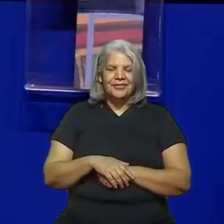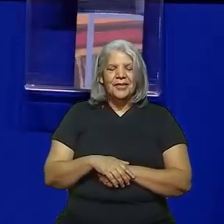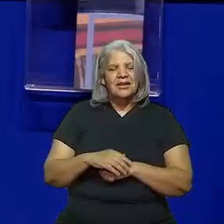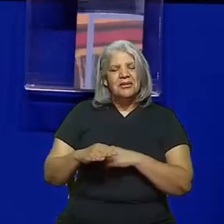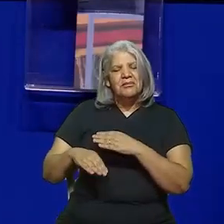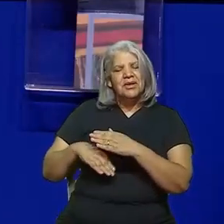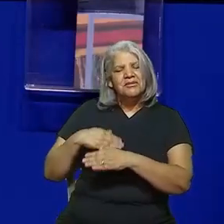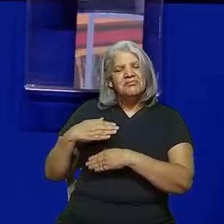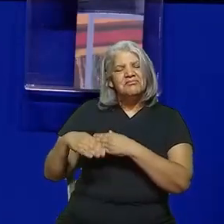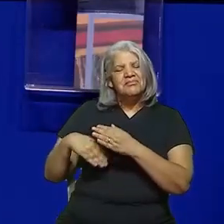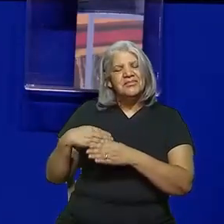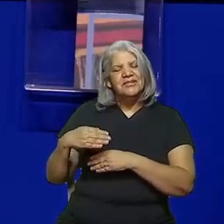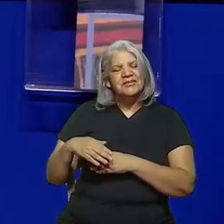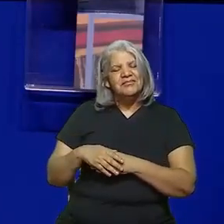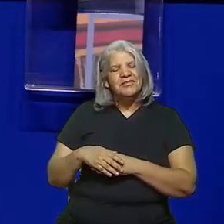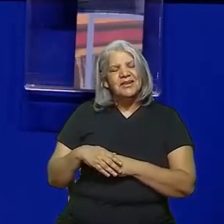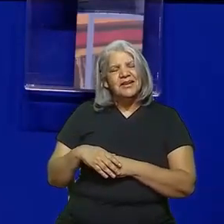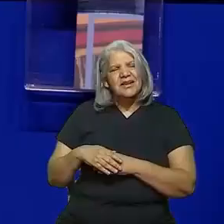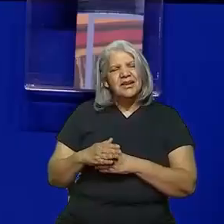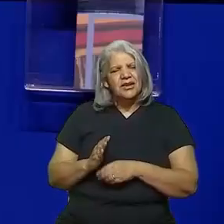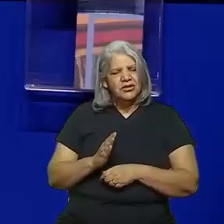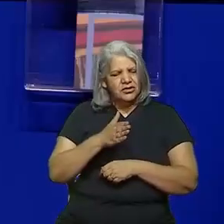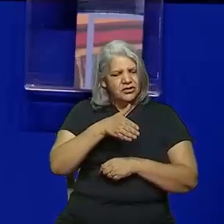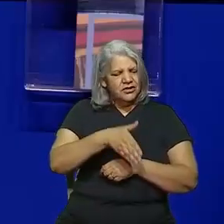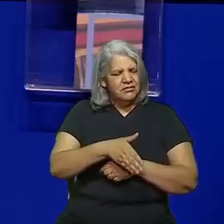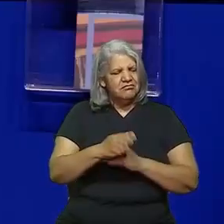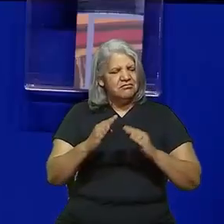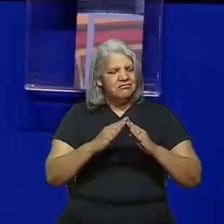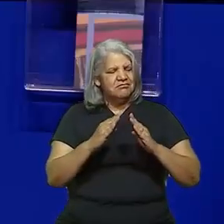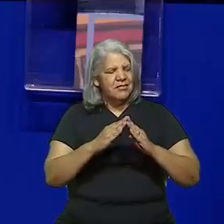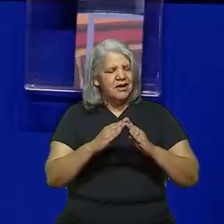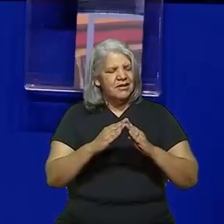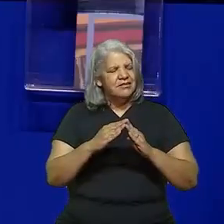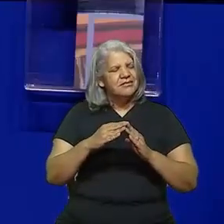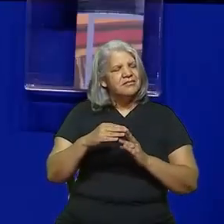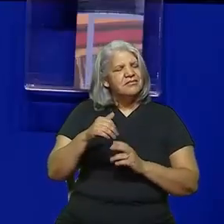Passou um tempo, eu cheguei na casa da minha avó.